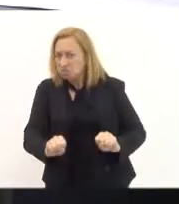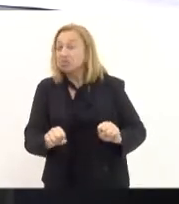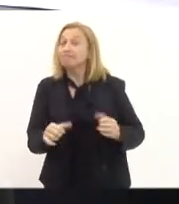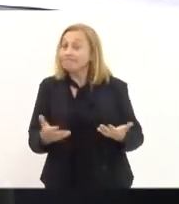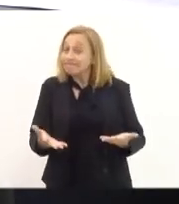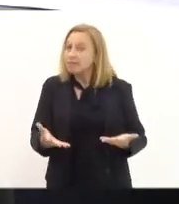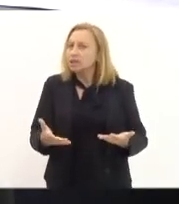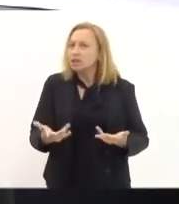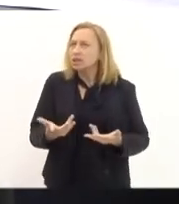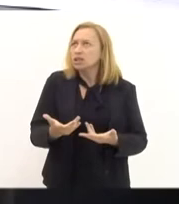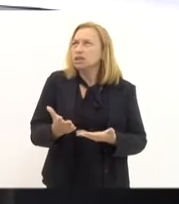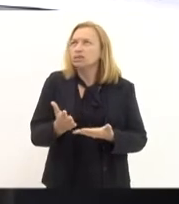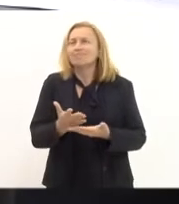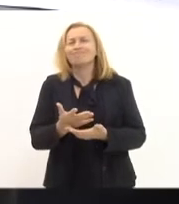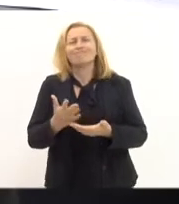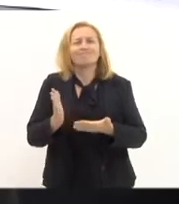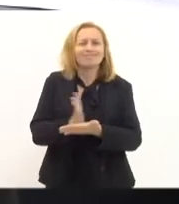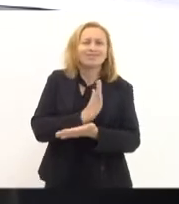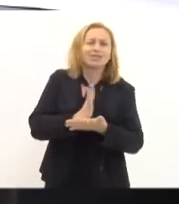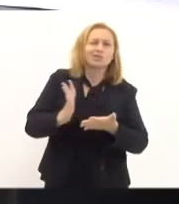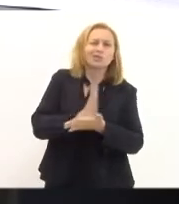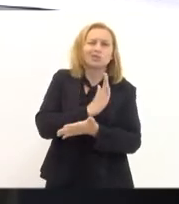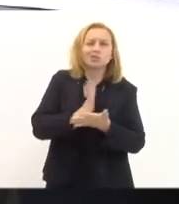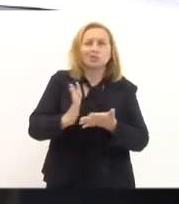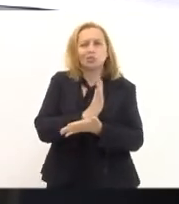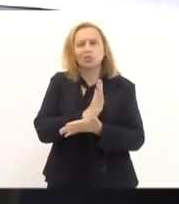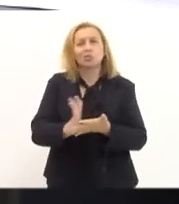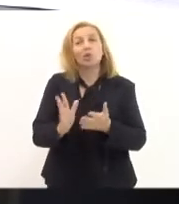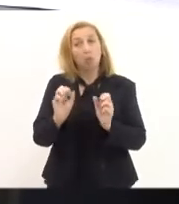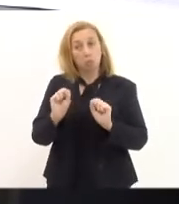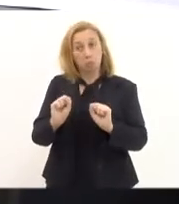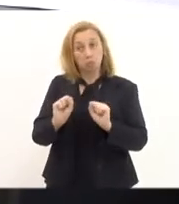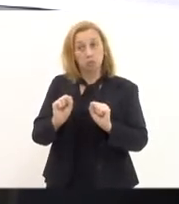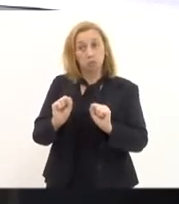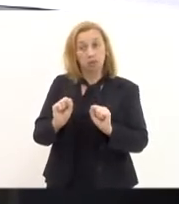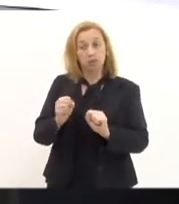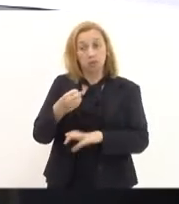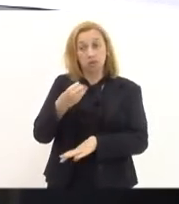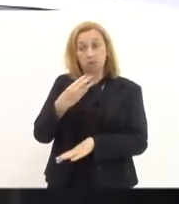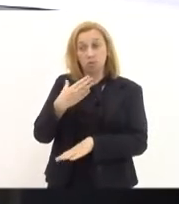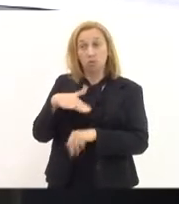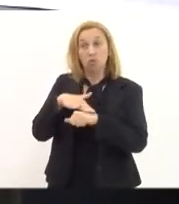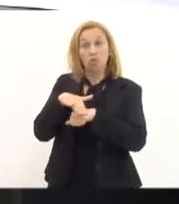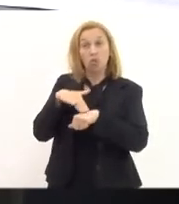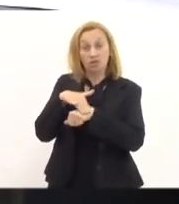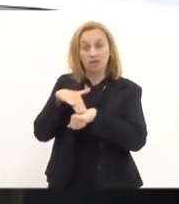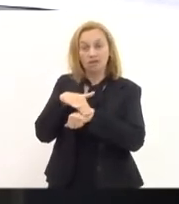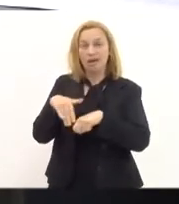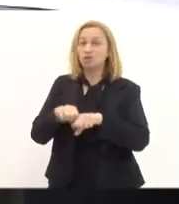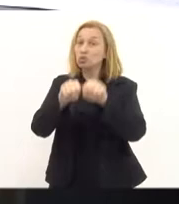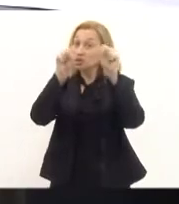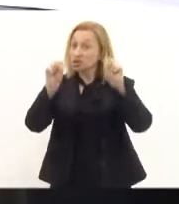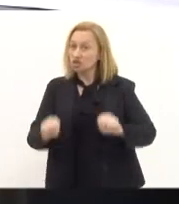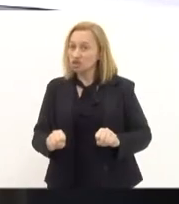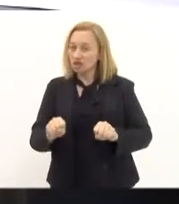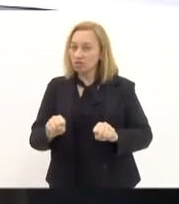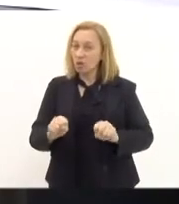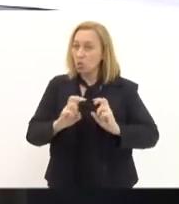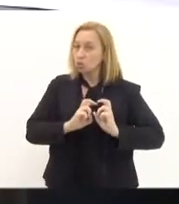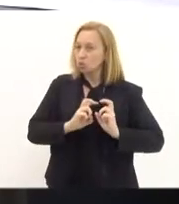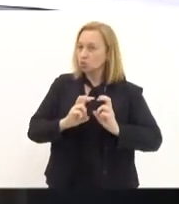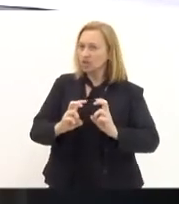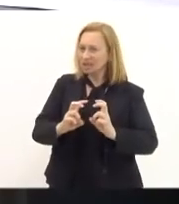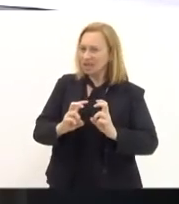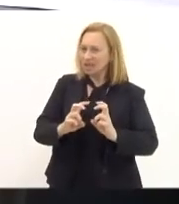e muitas vezes Talvez seja necessário conversar sobre o sistema que o trem